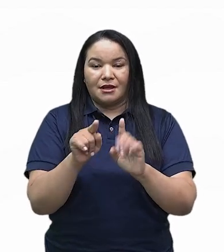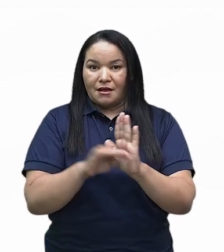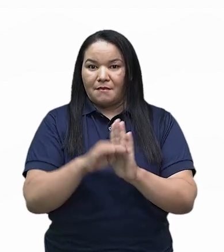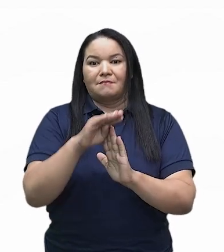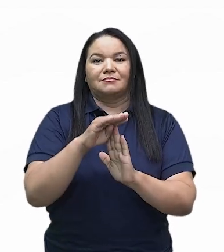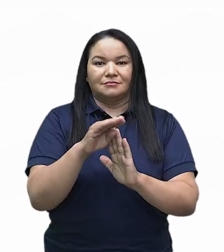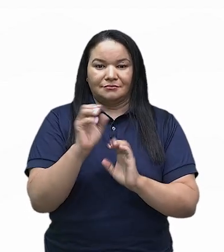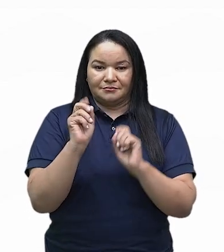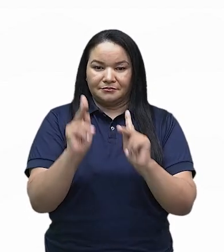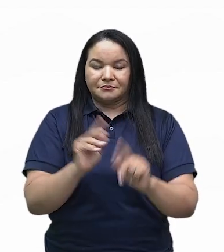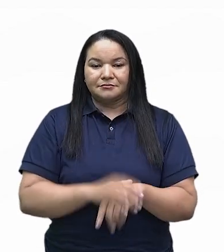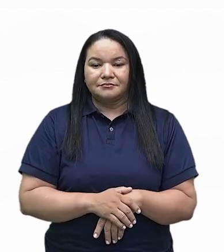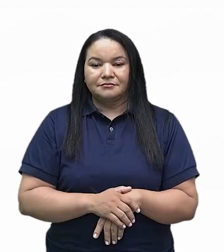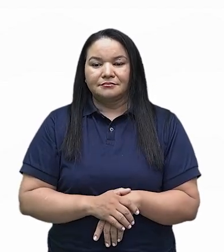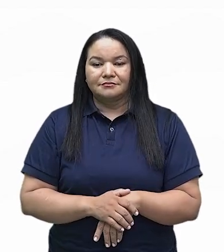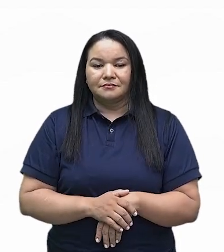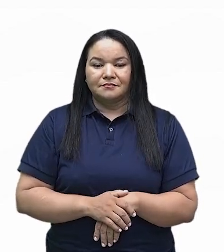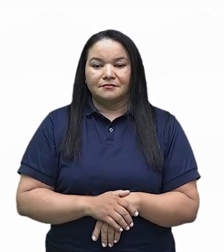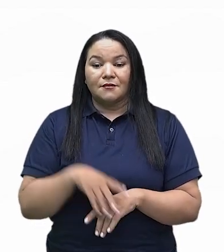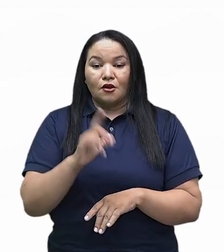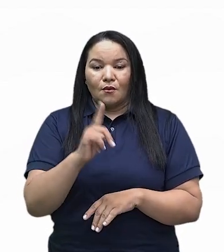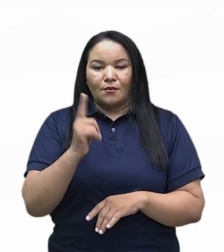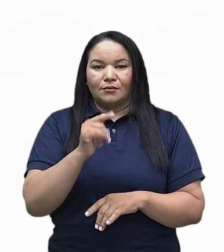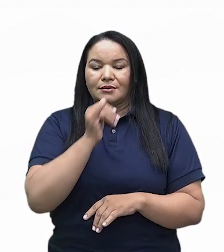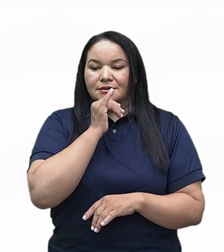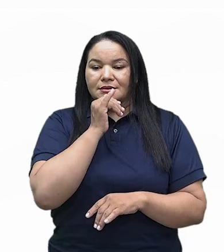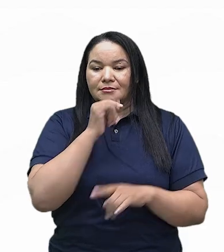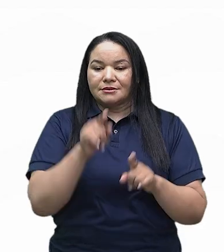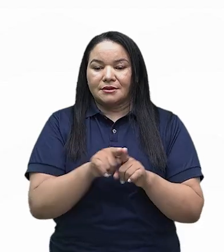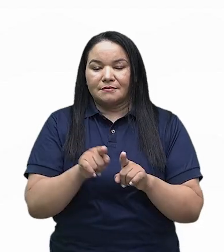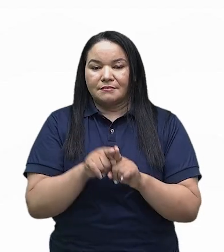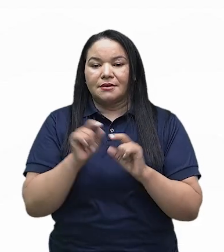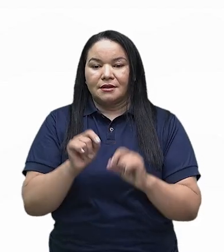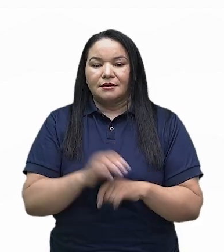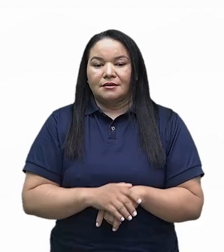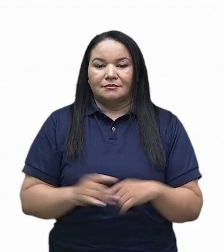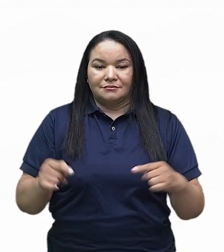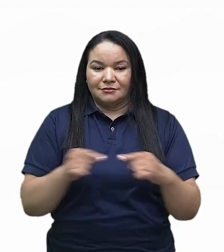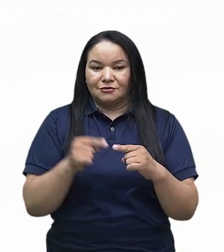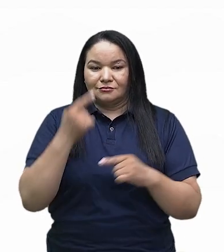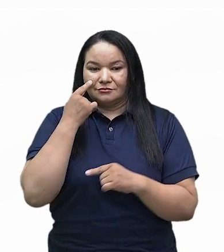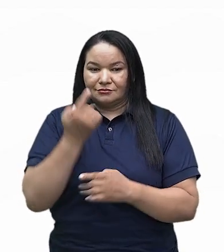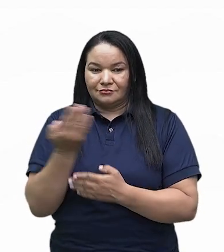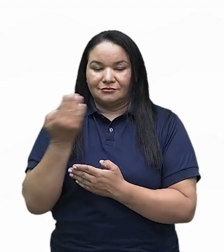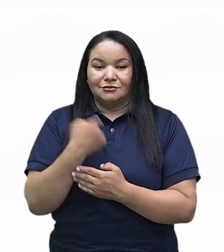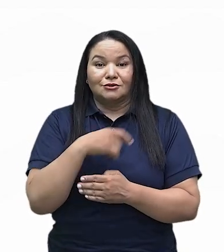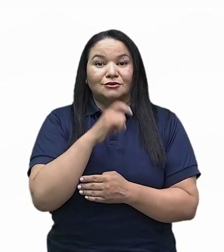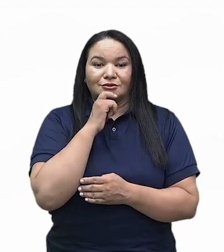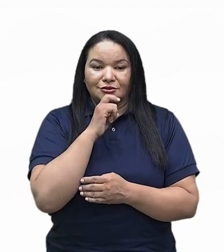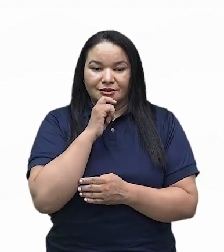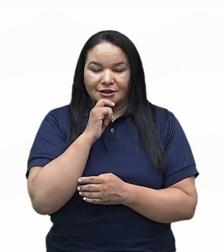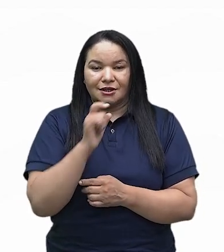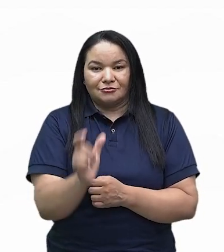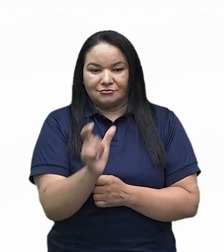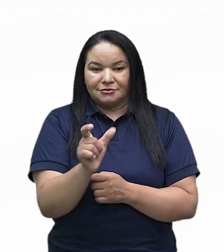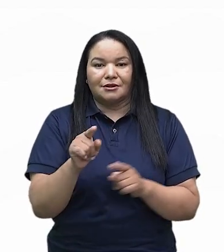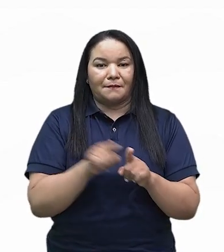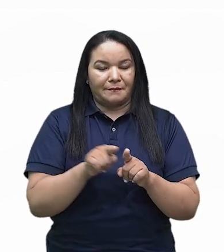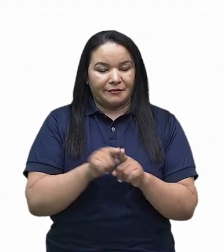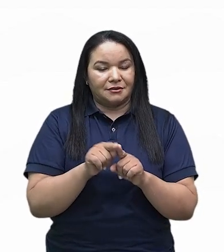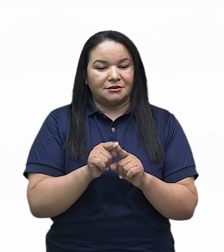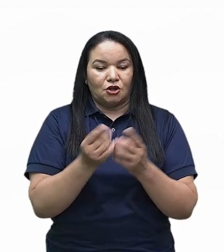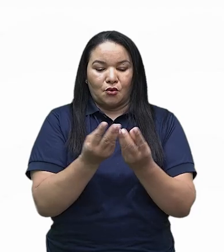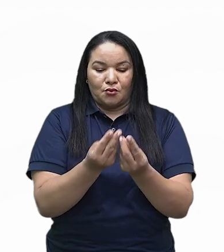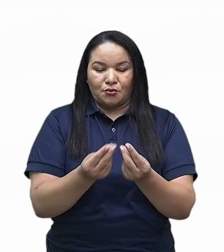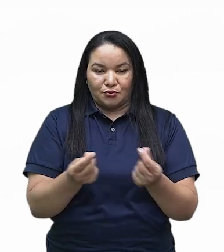da manteiga, tá? Mais alguns outros exemplos práticos, né? E aí eu trago o gelo derretido.